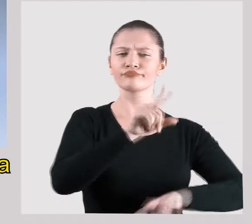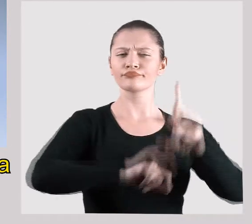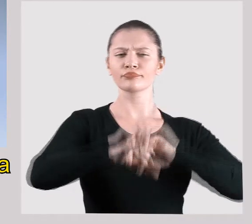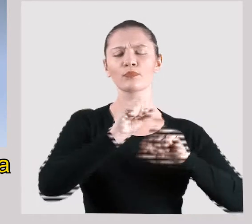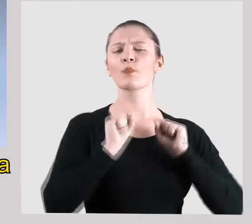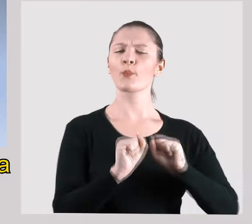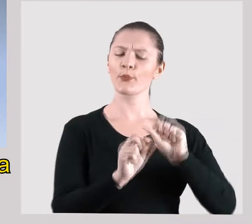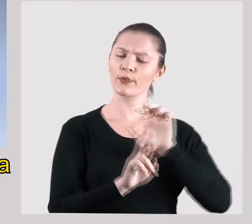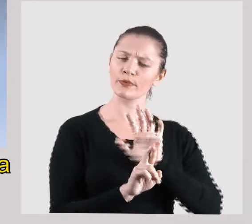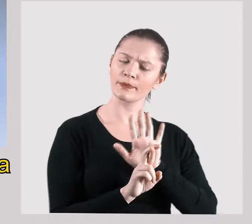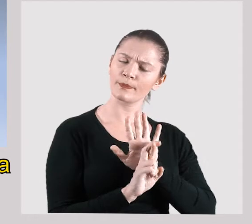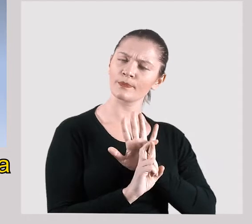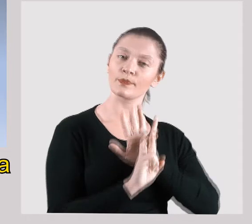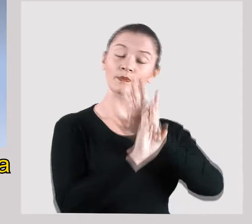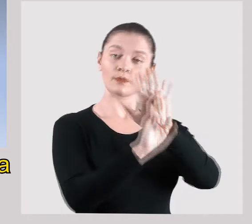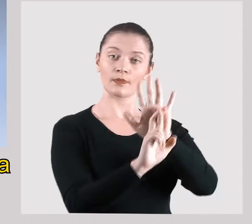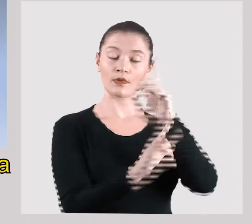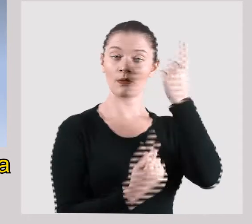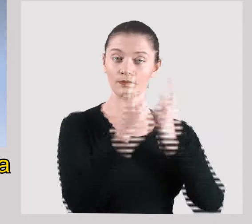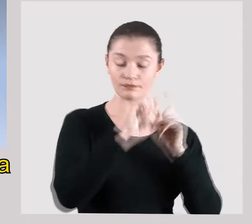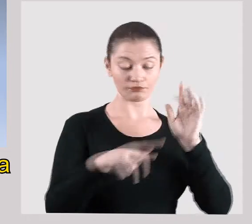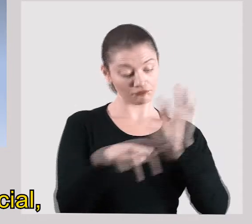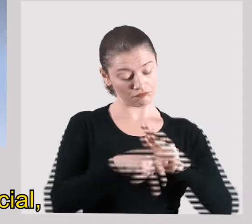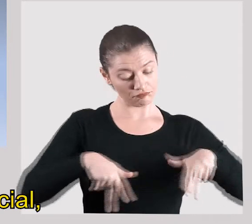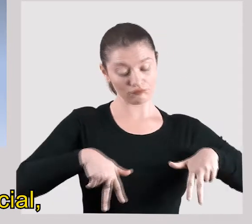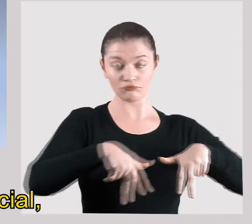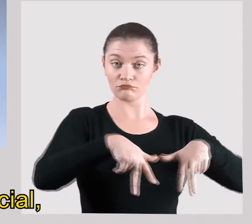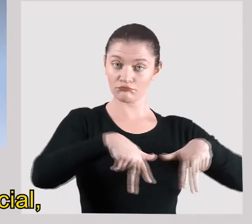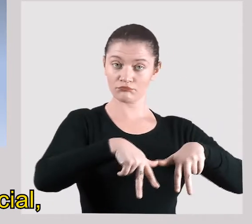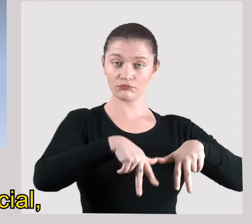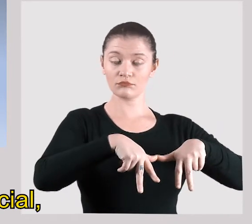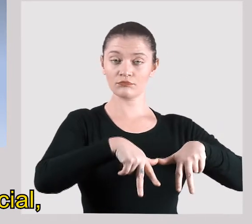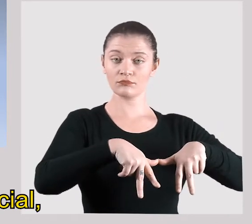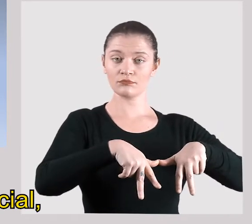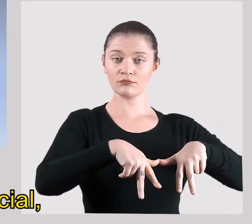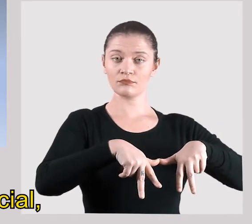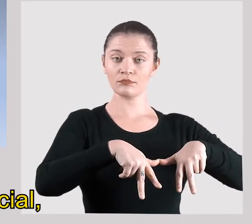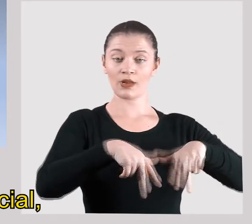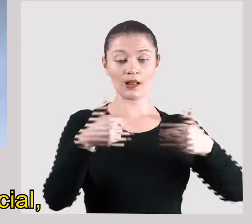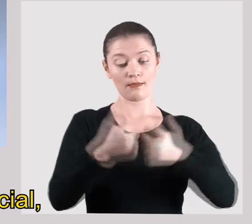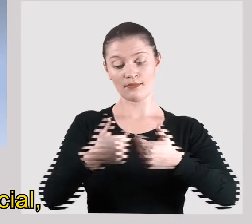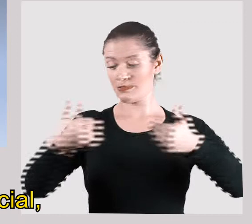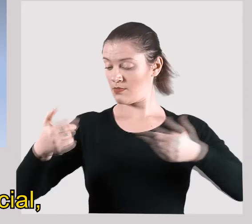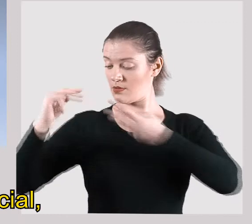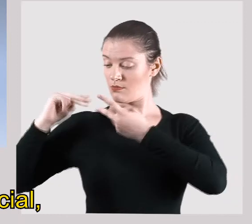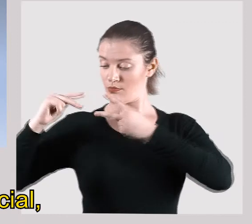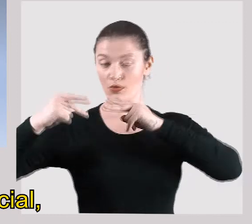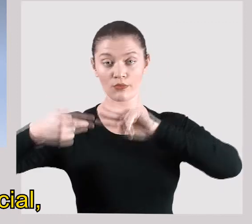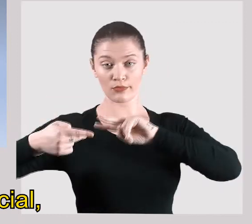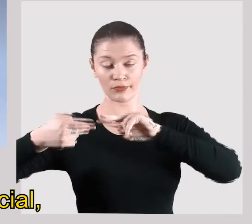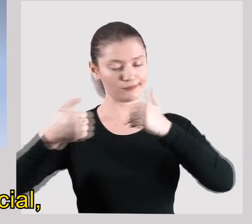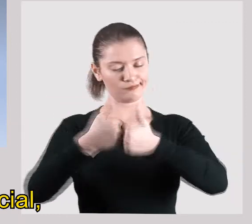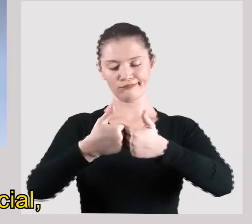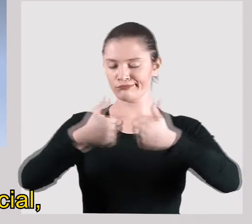representar, fazer uma performance do seu gênero. Então, ela dissocia a parte biológica e fica só com a